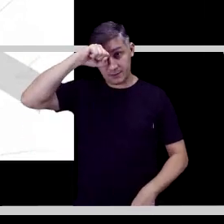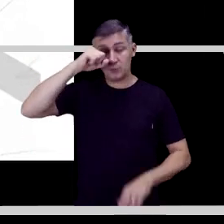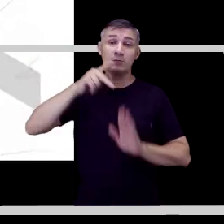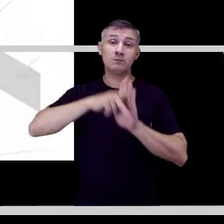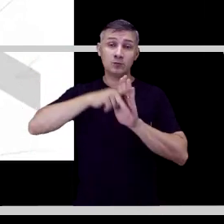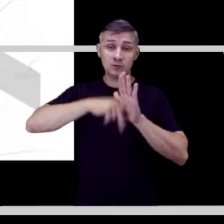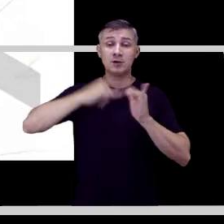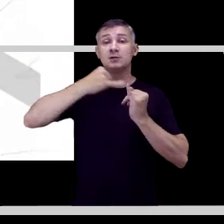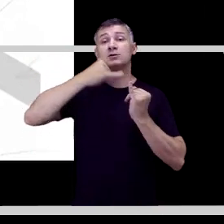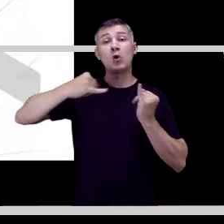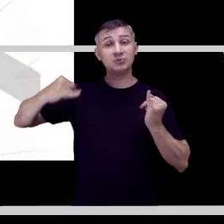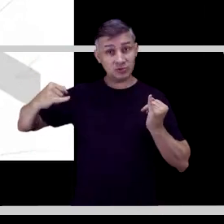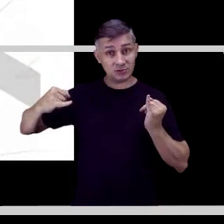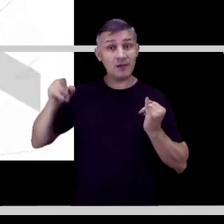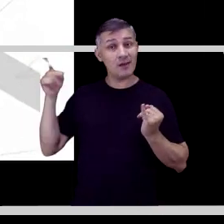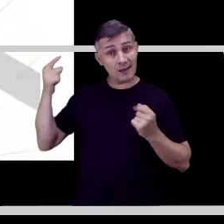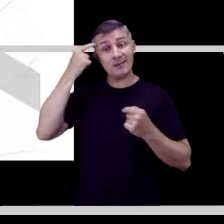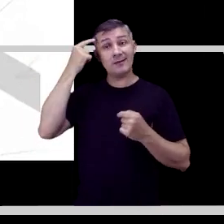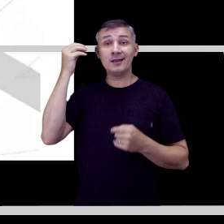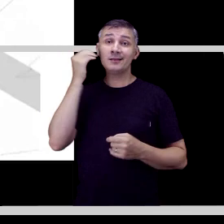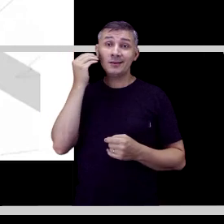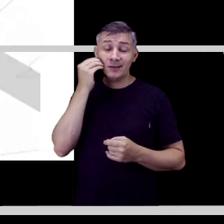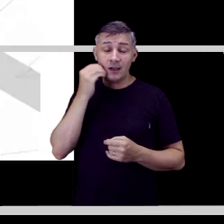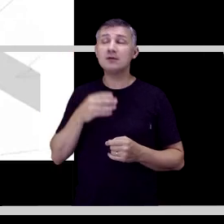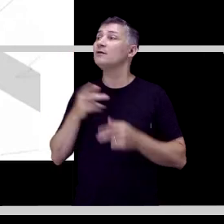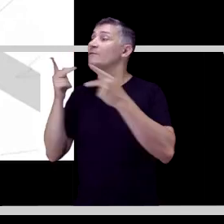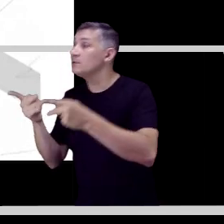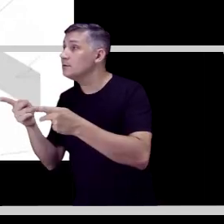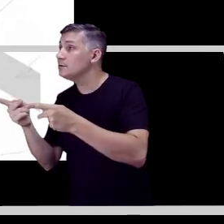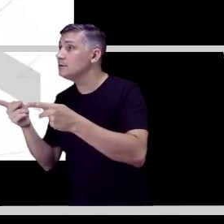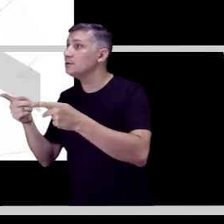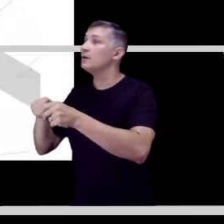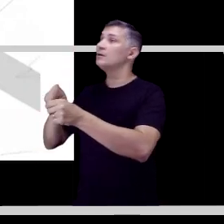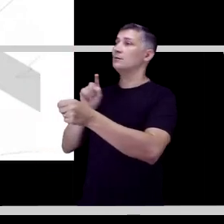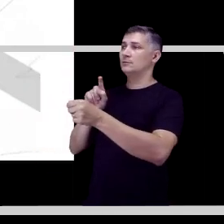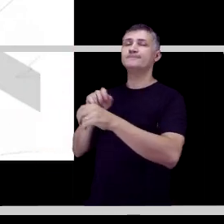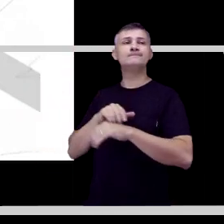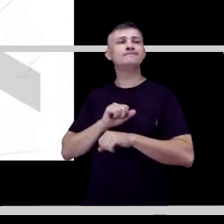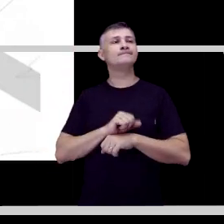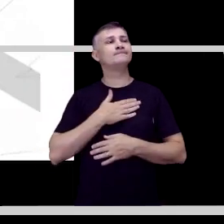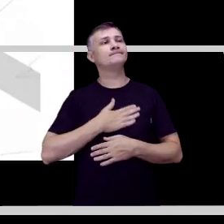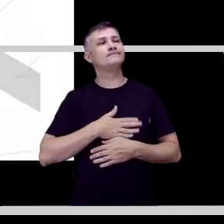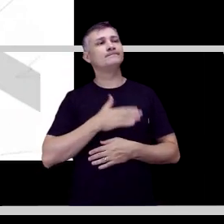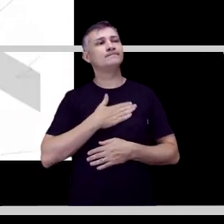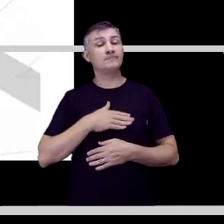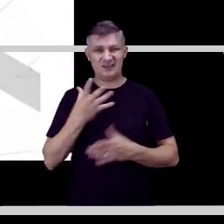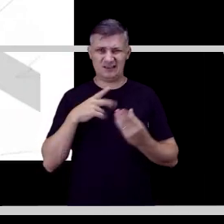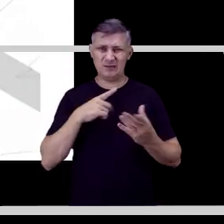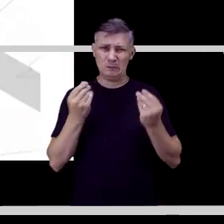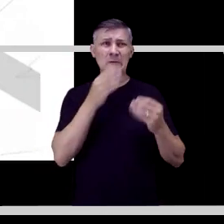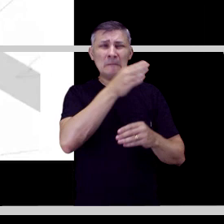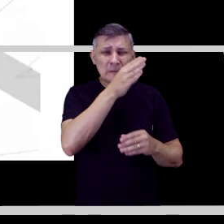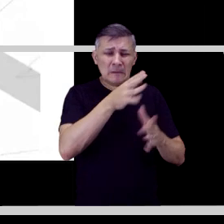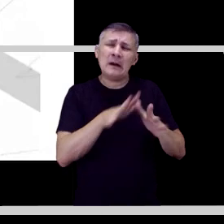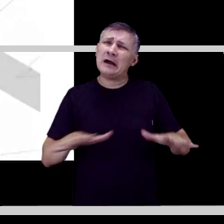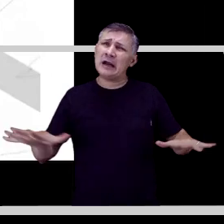sair para esse jardim, você pode sair para esse pátio externo, e ter um respiro, que foi uma coisa que a gente aprendeu nos projetos de Inhotim, que é